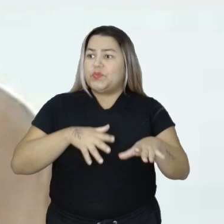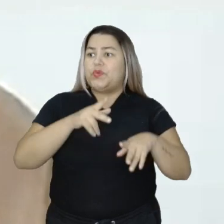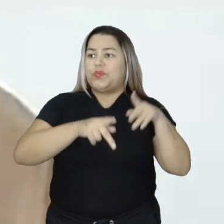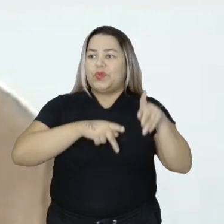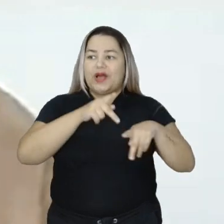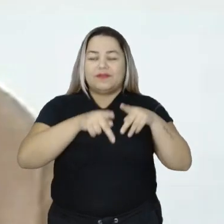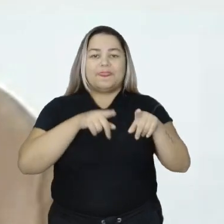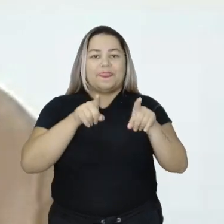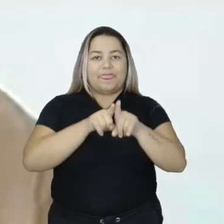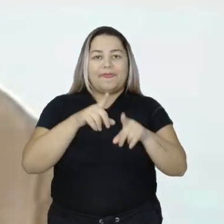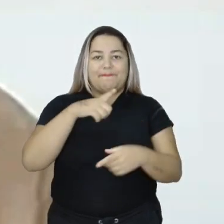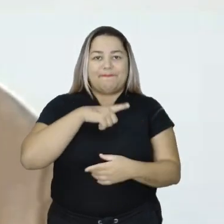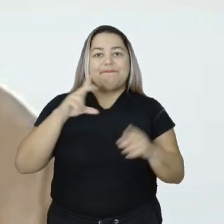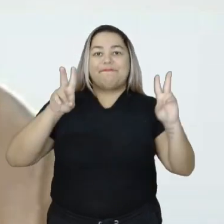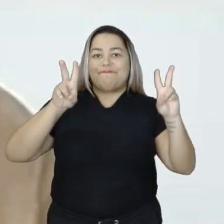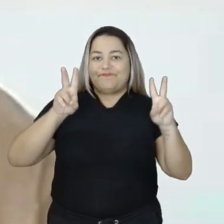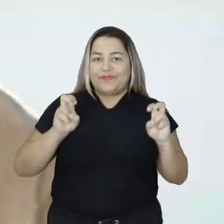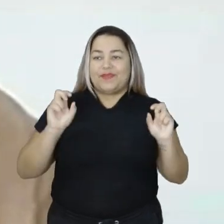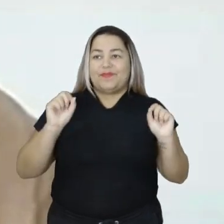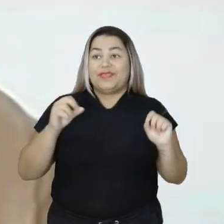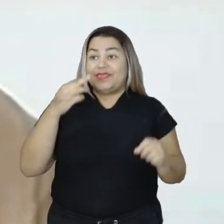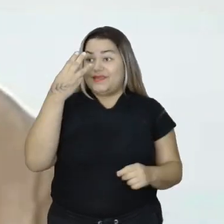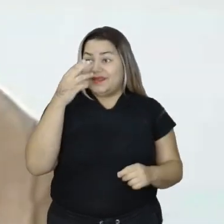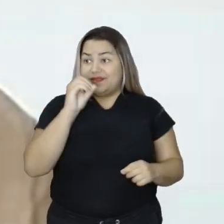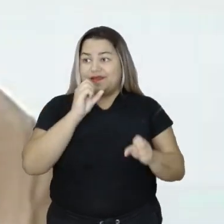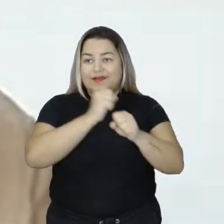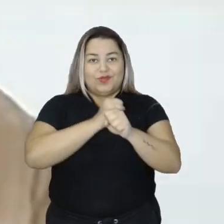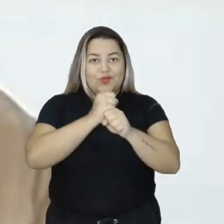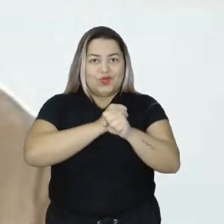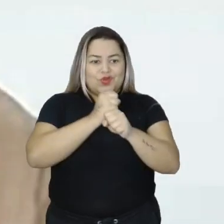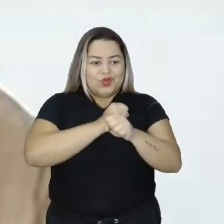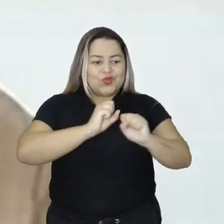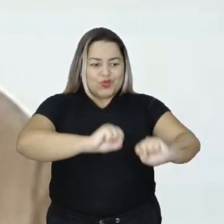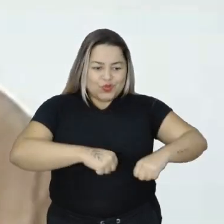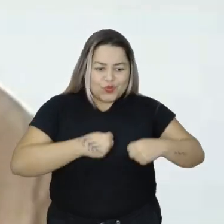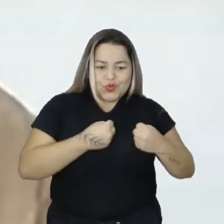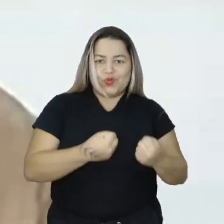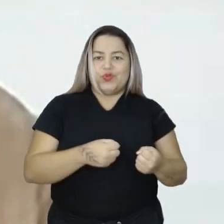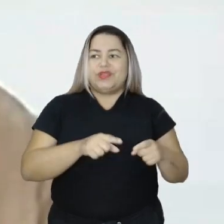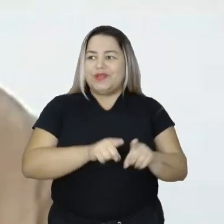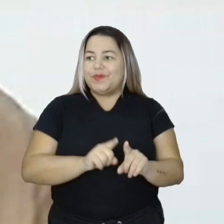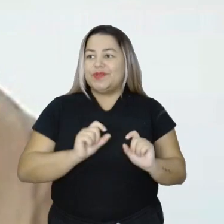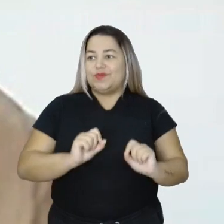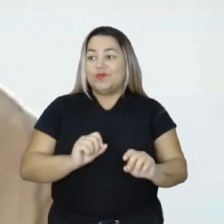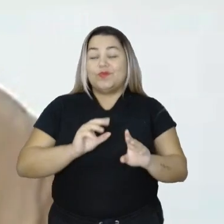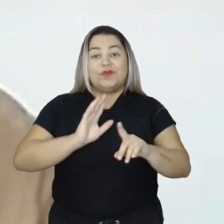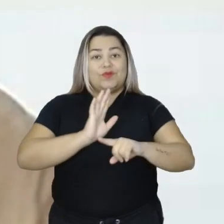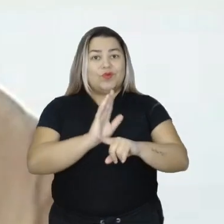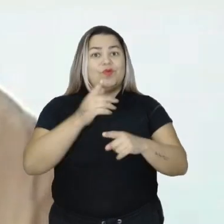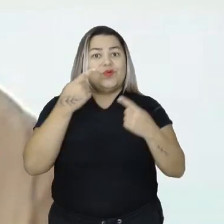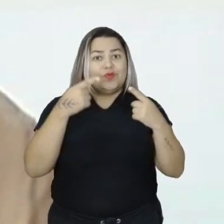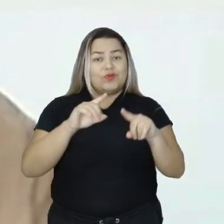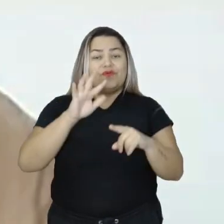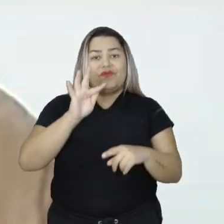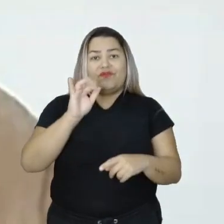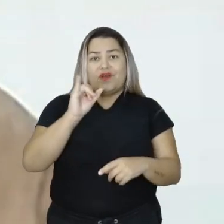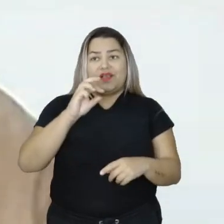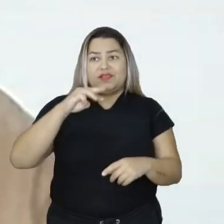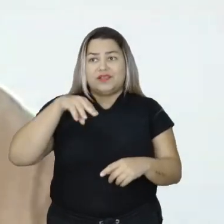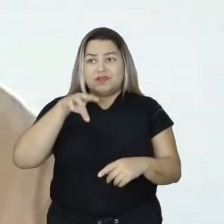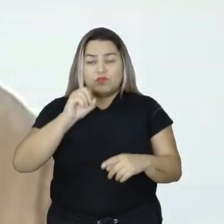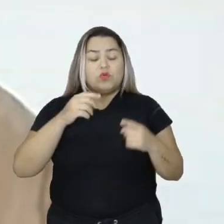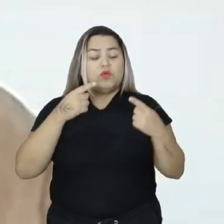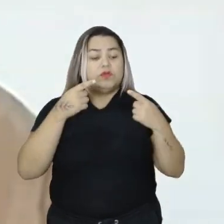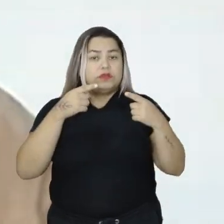teve o tema 30 anos de luta e resistência e o lema contra o fascismo em defesa da